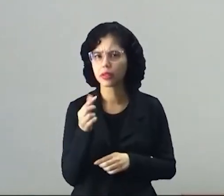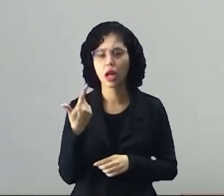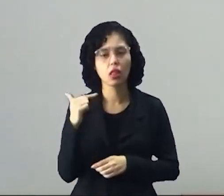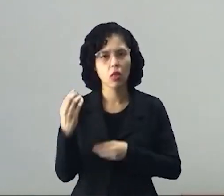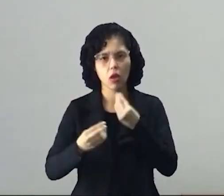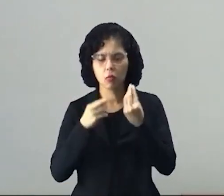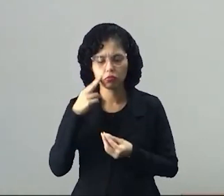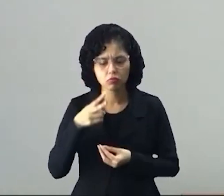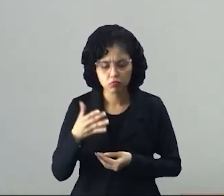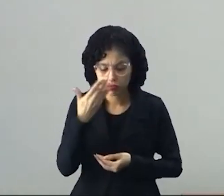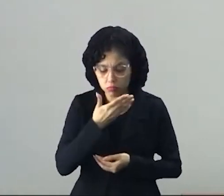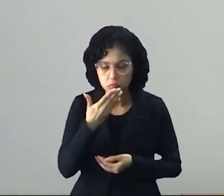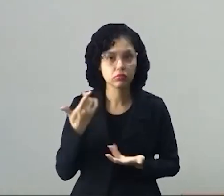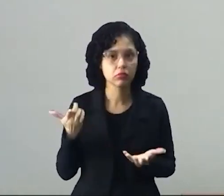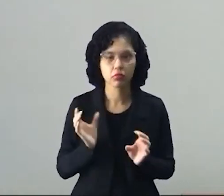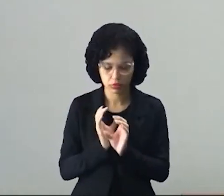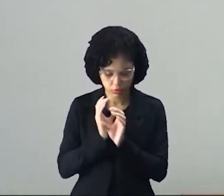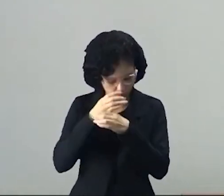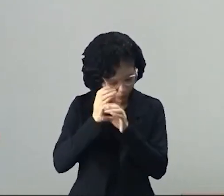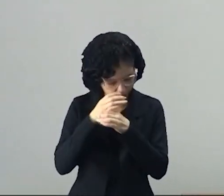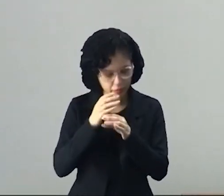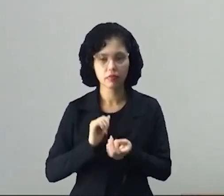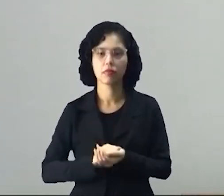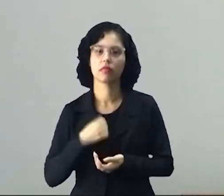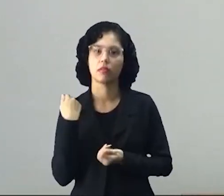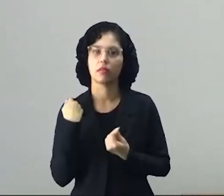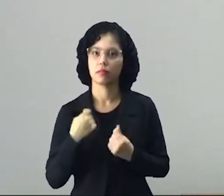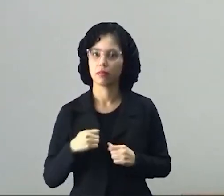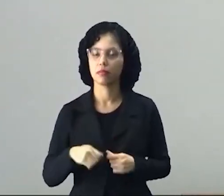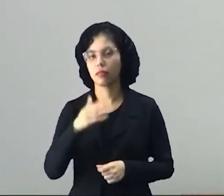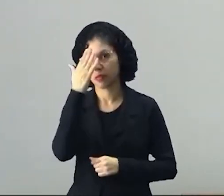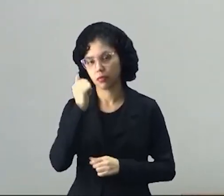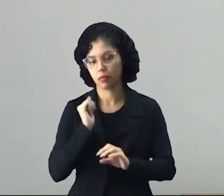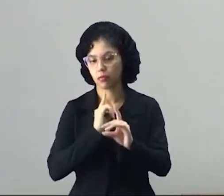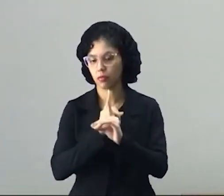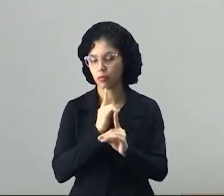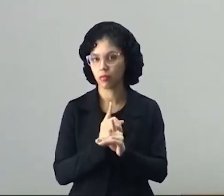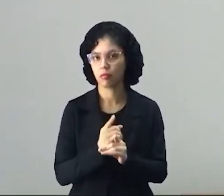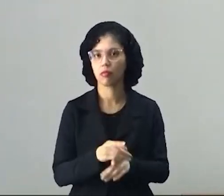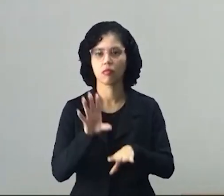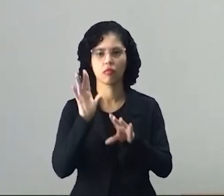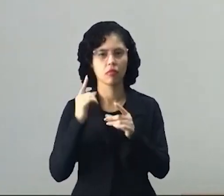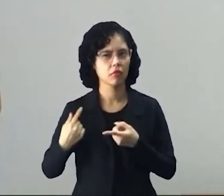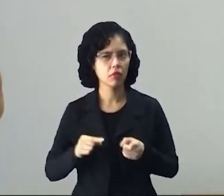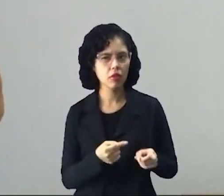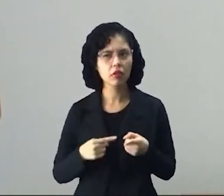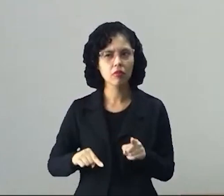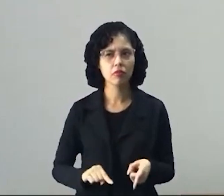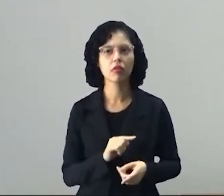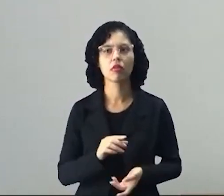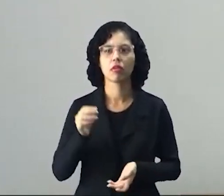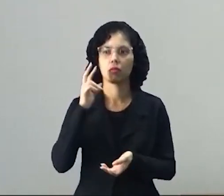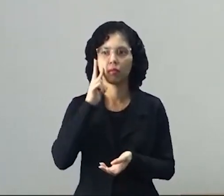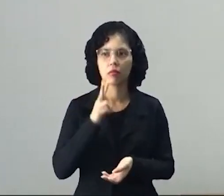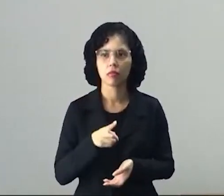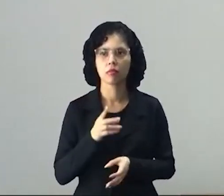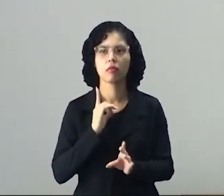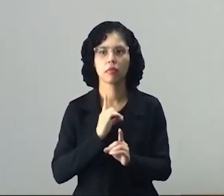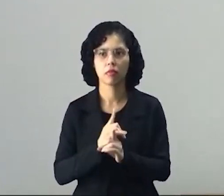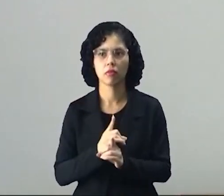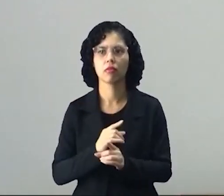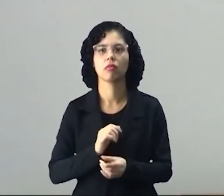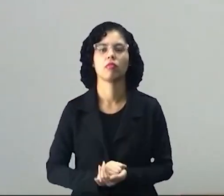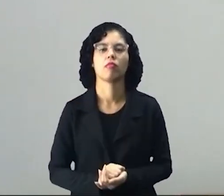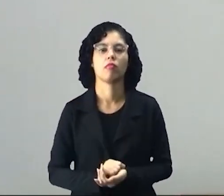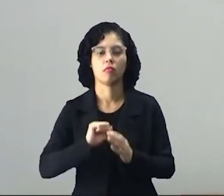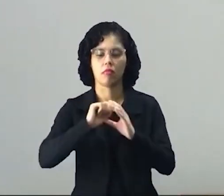organismos vivos microscópicos têm mais desafio para ser identificado, né? Então você tem mais características para